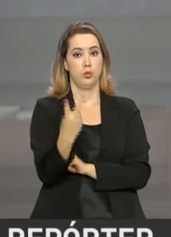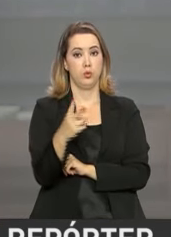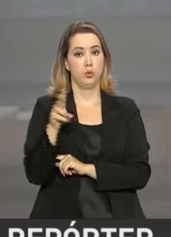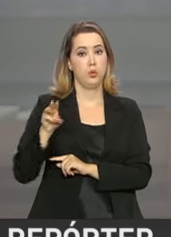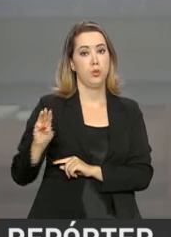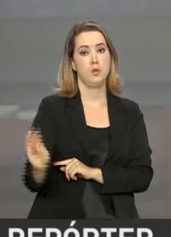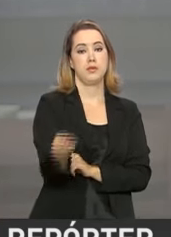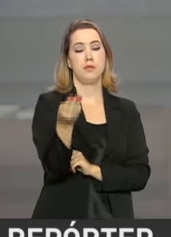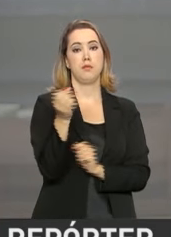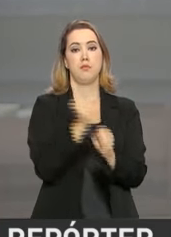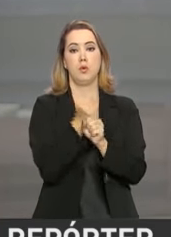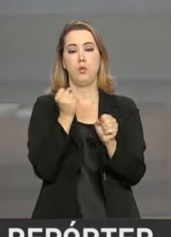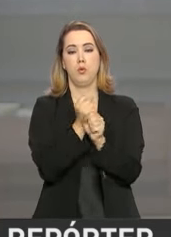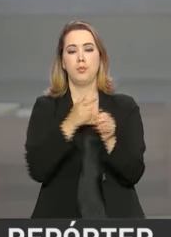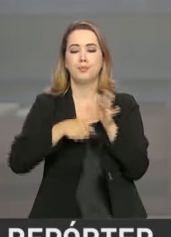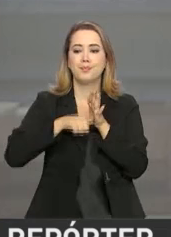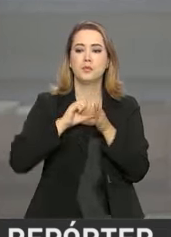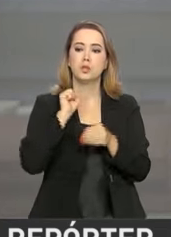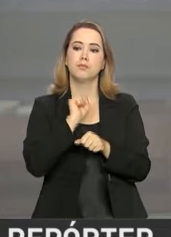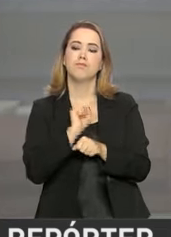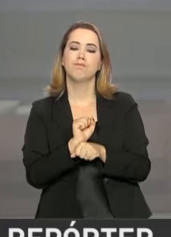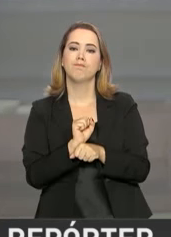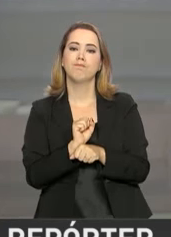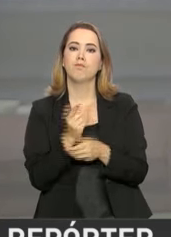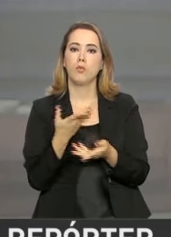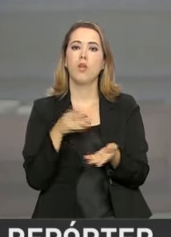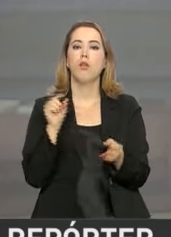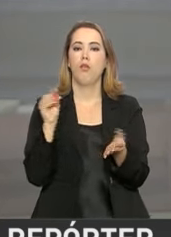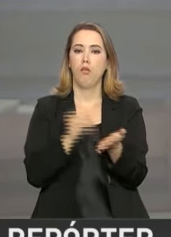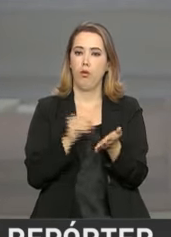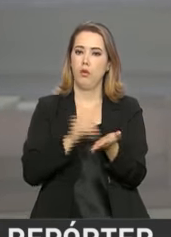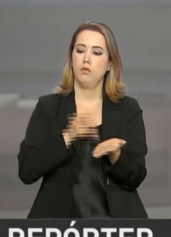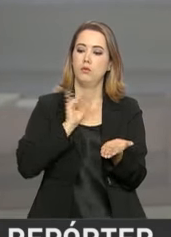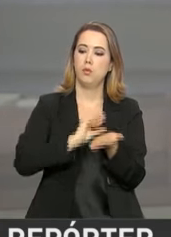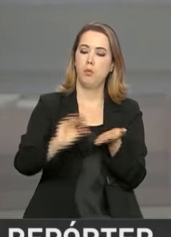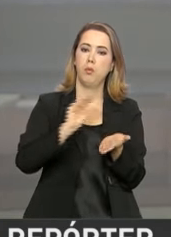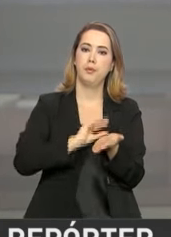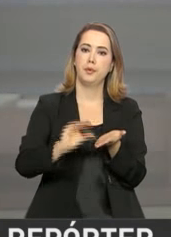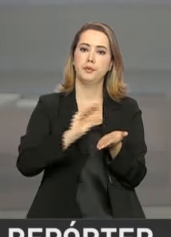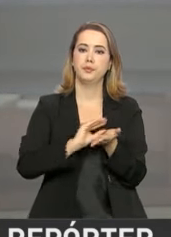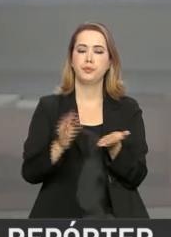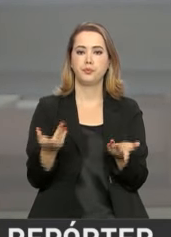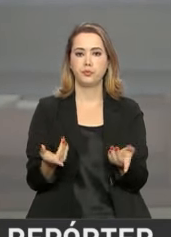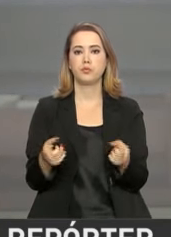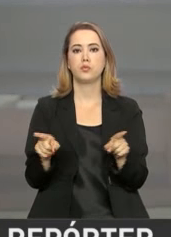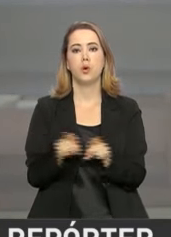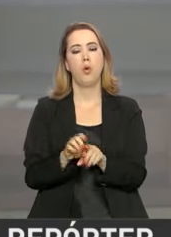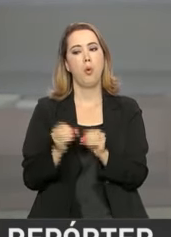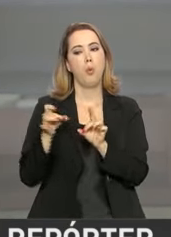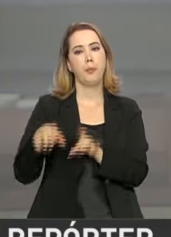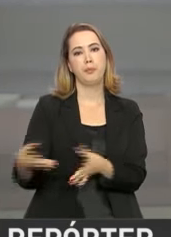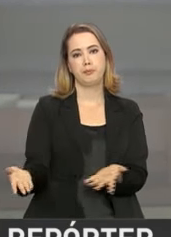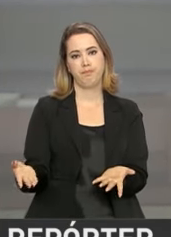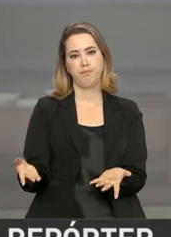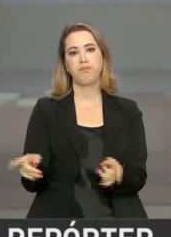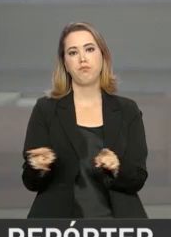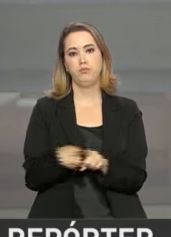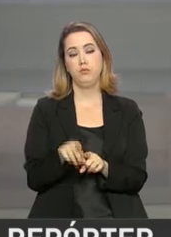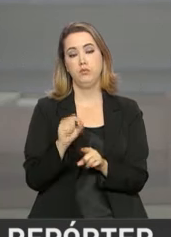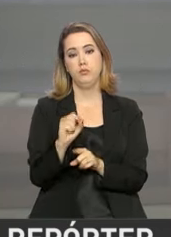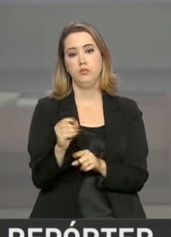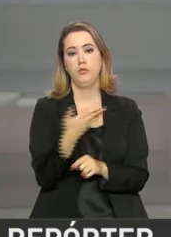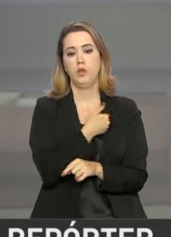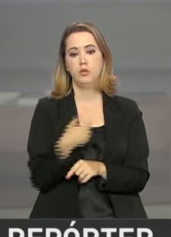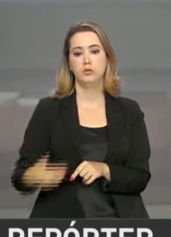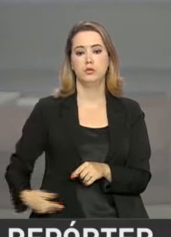Aceleração do Crescimento PAC, que por falta de repasse de verba pública haviam sido interrompidas ou abandonadas. Ah, o